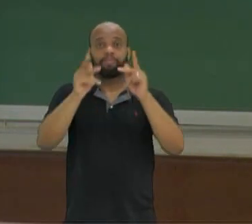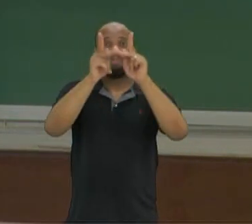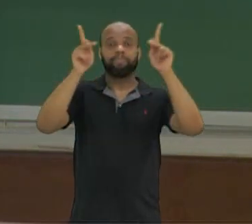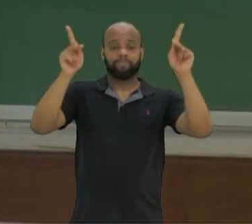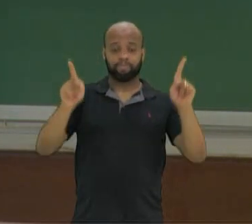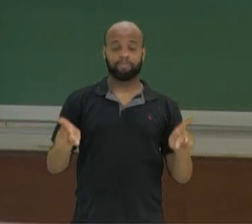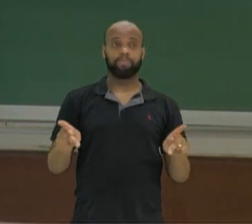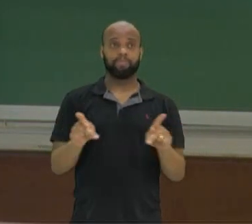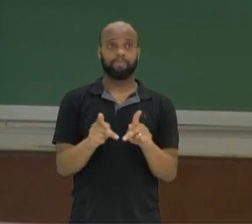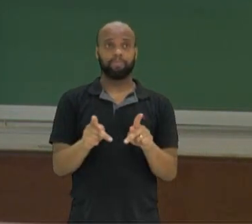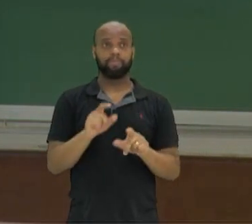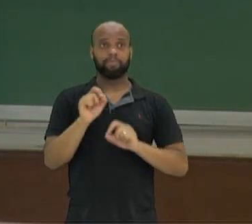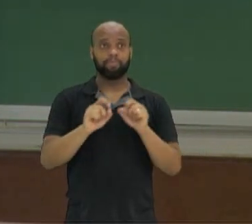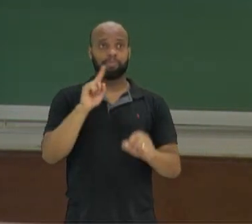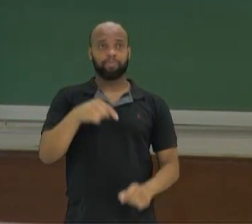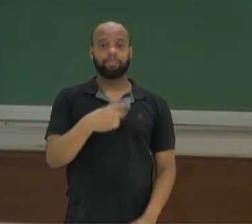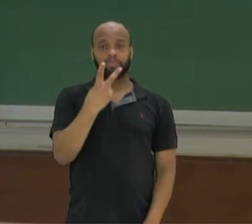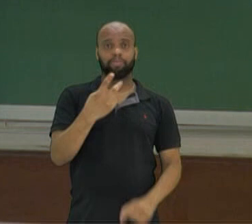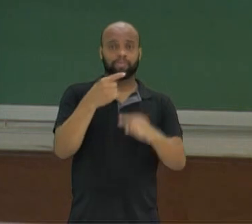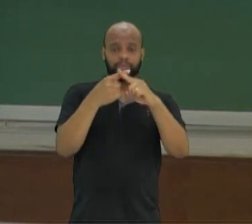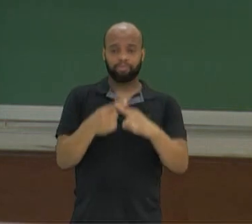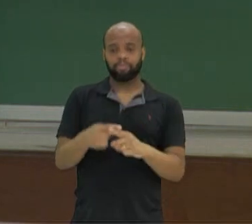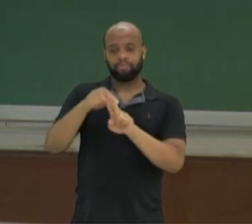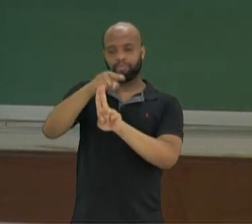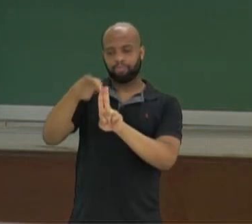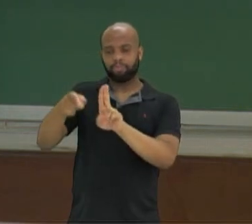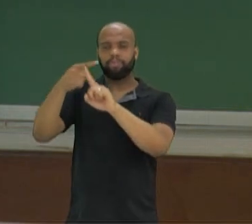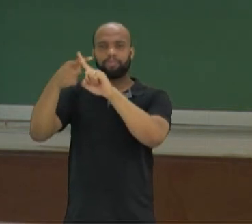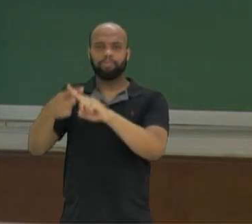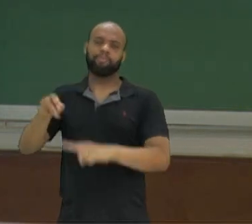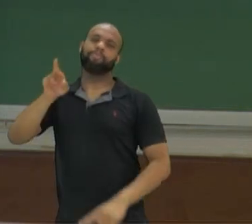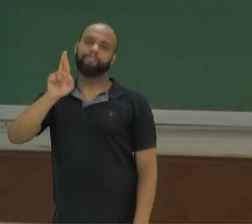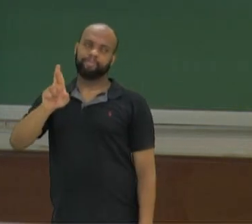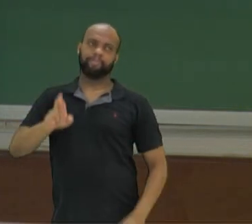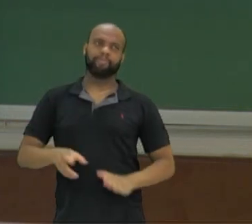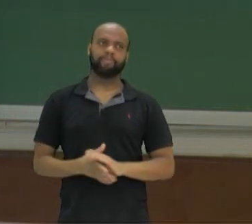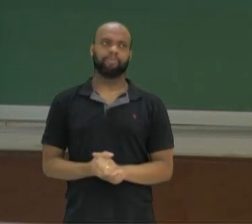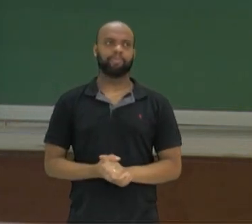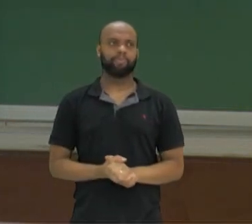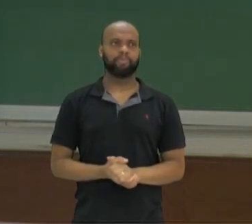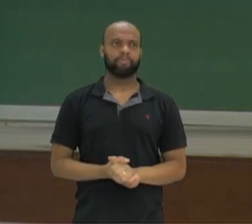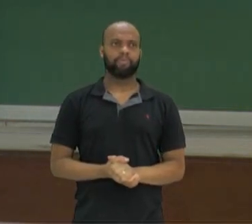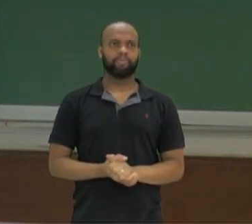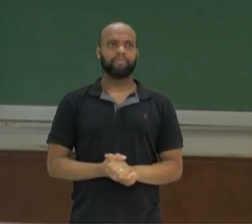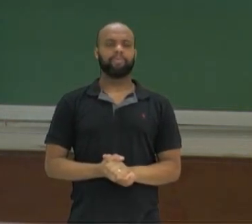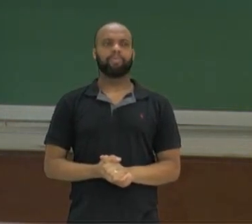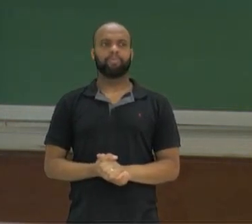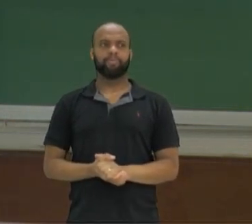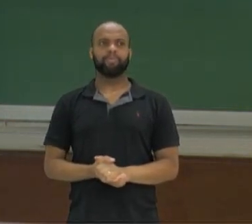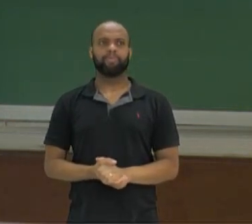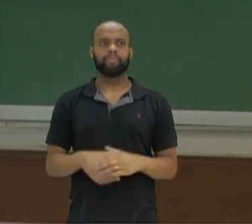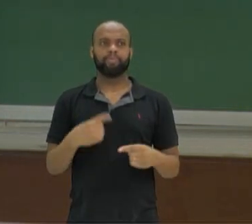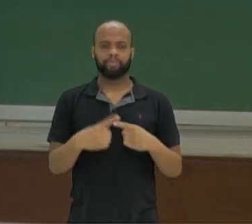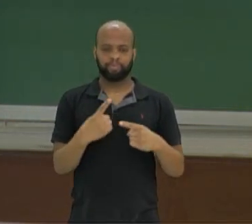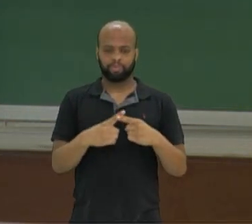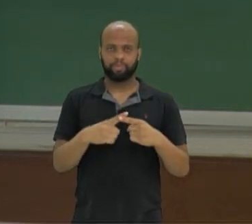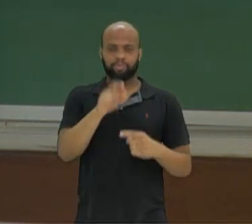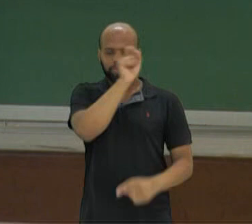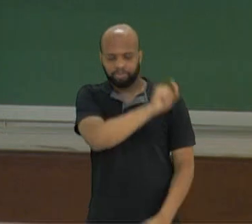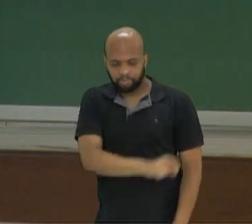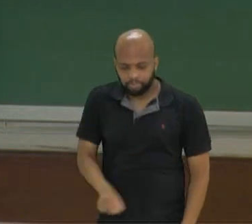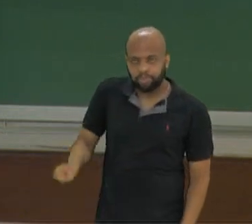Perímetro, 2 vezes π vezes r. Perímetro, que é o tamanho, né? É o que está